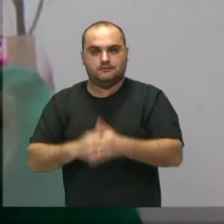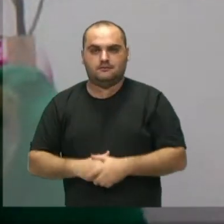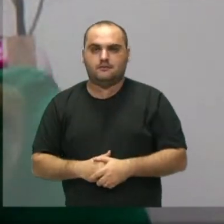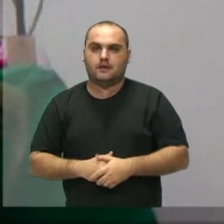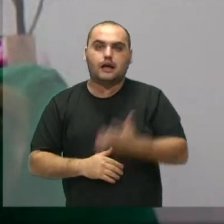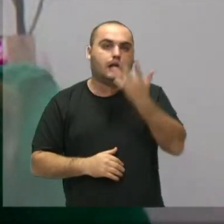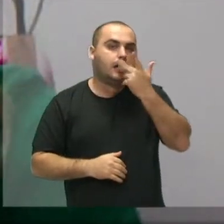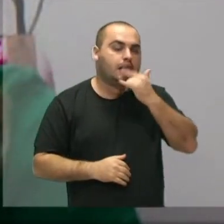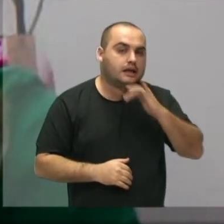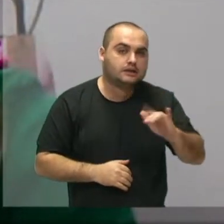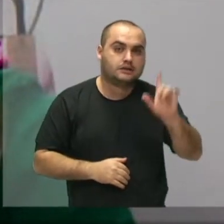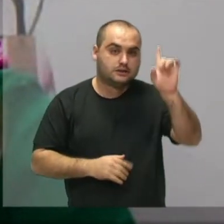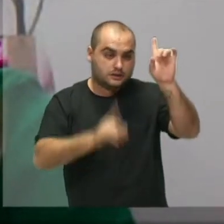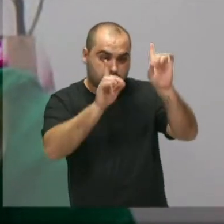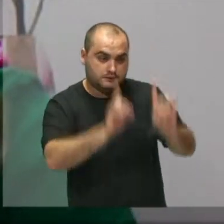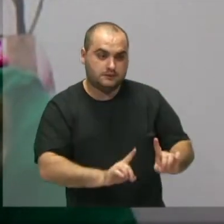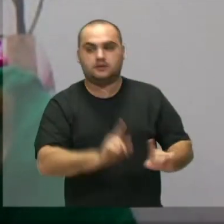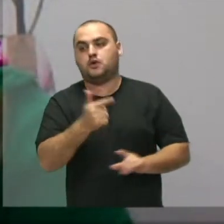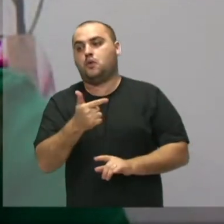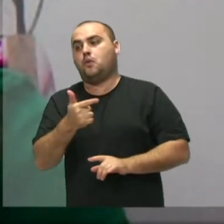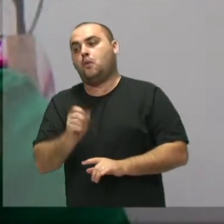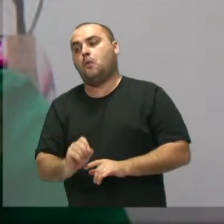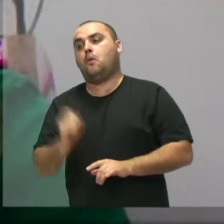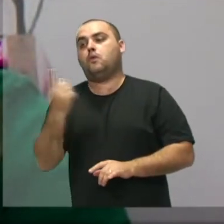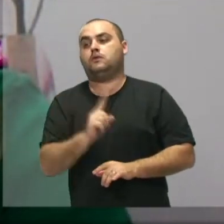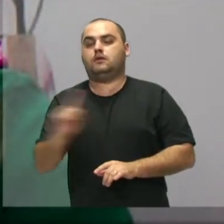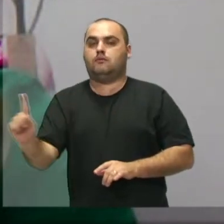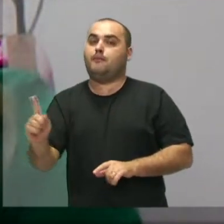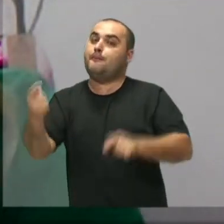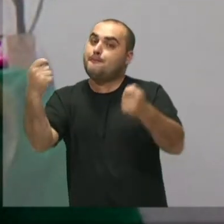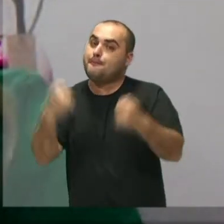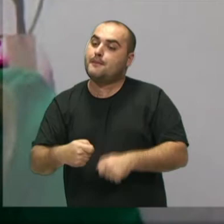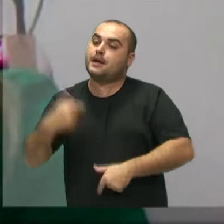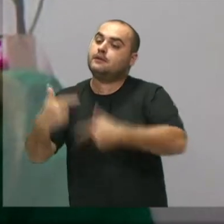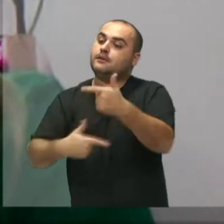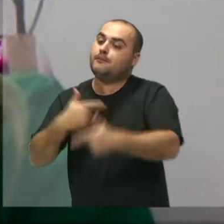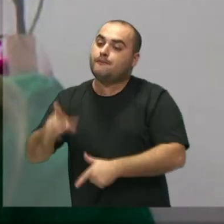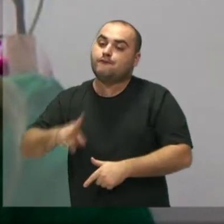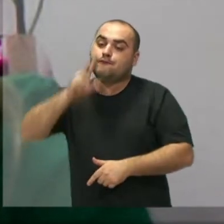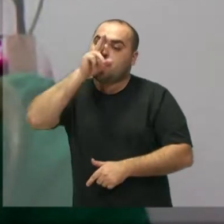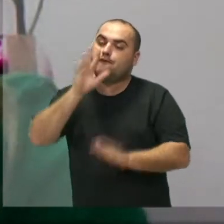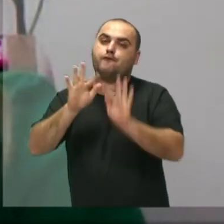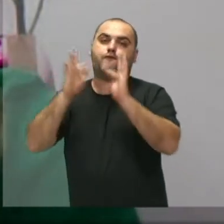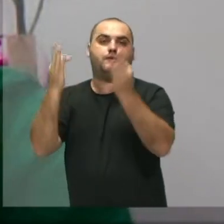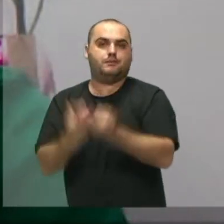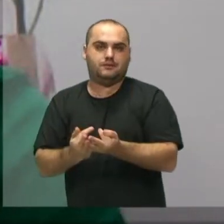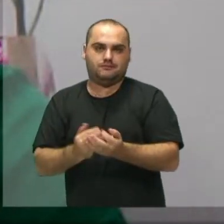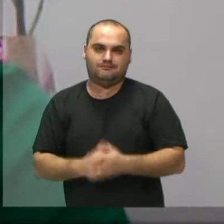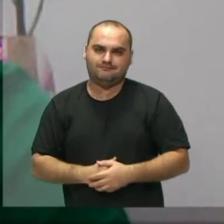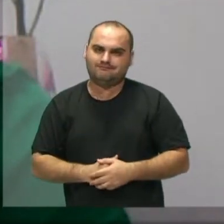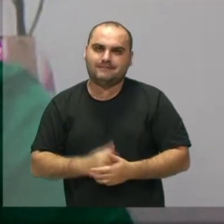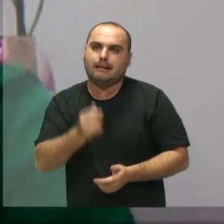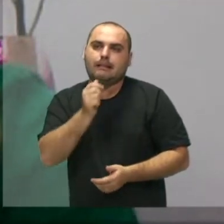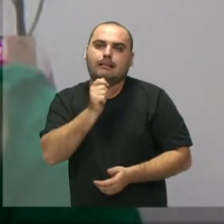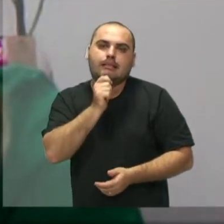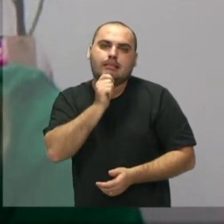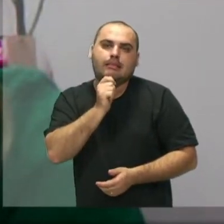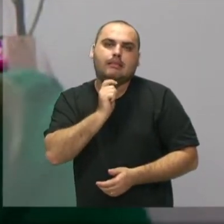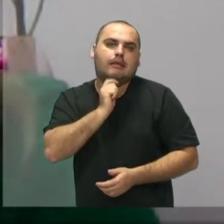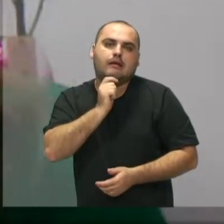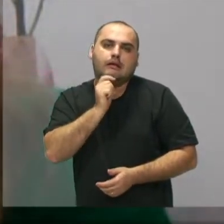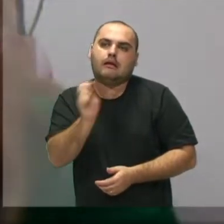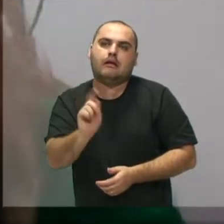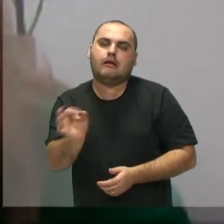com deficiência quanto sem. Assim, eu quero que a família seja trabalhada. Porque não adianta nada a gente fazer um trabalho na escola ou